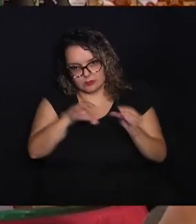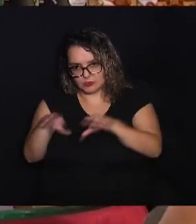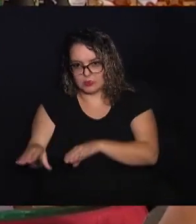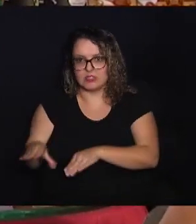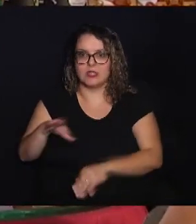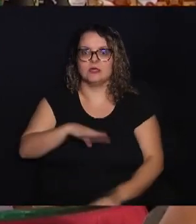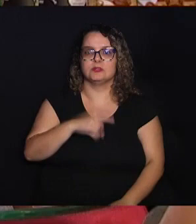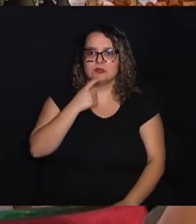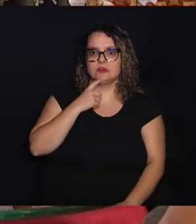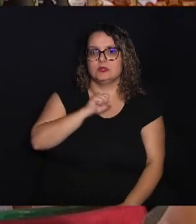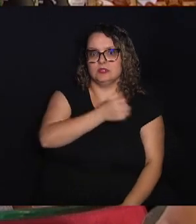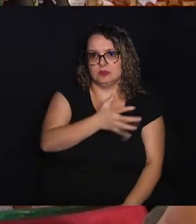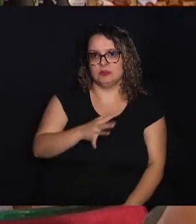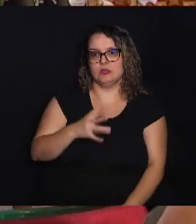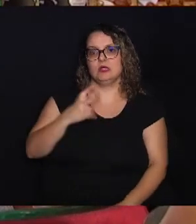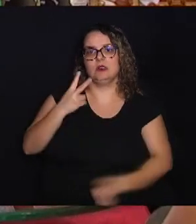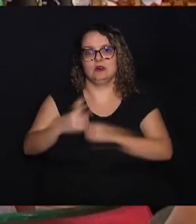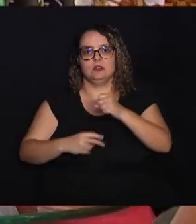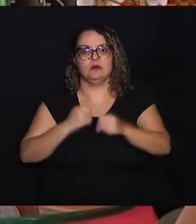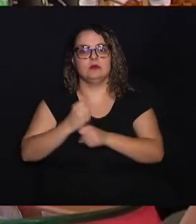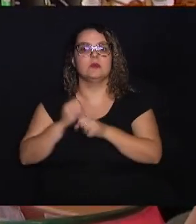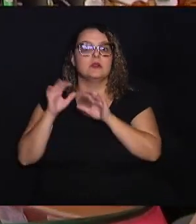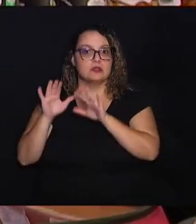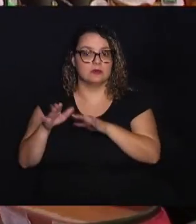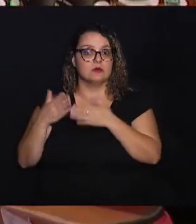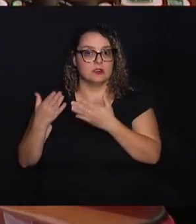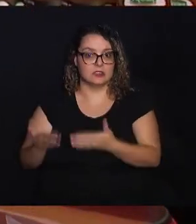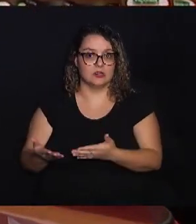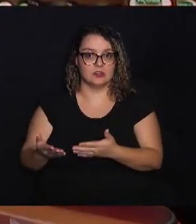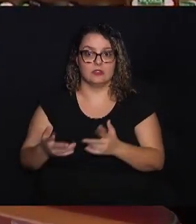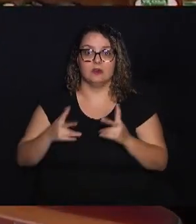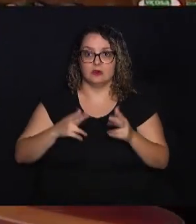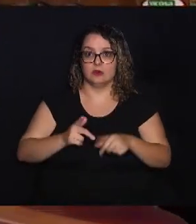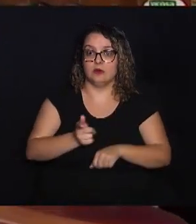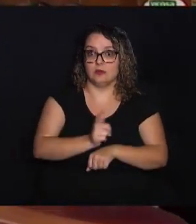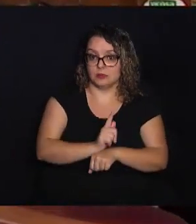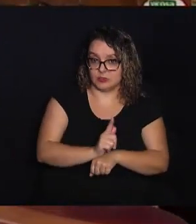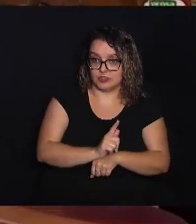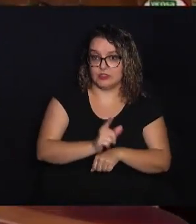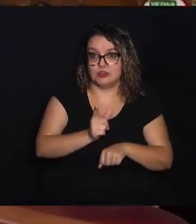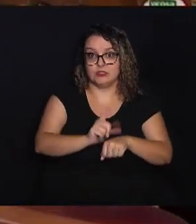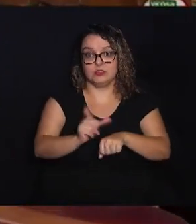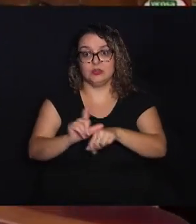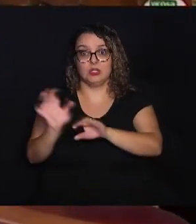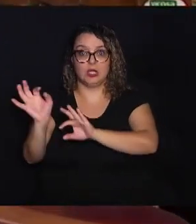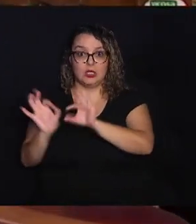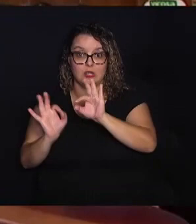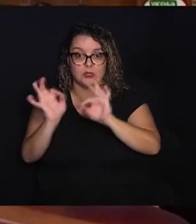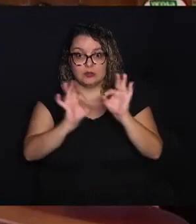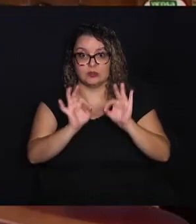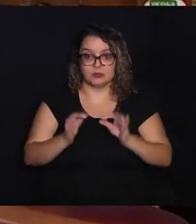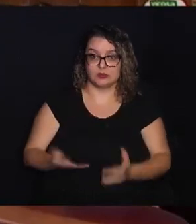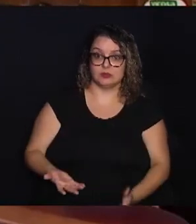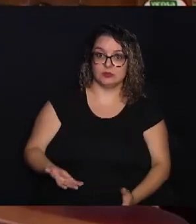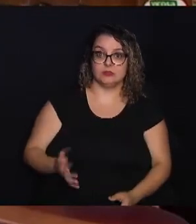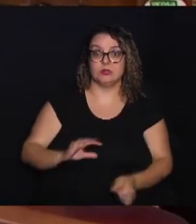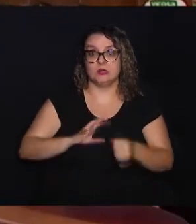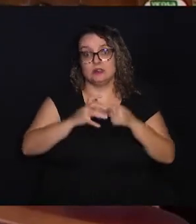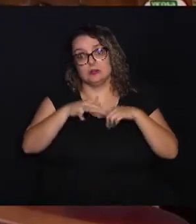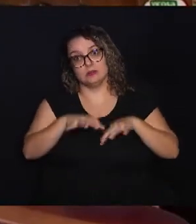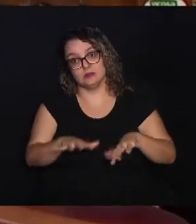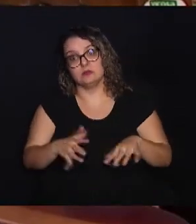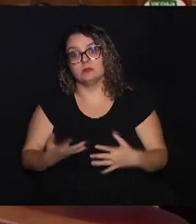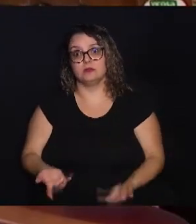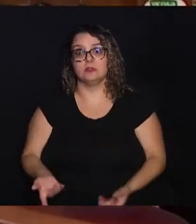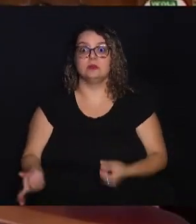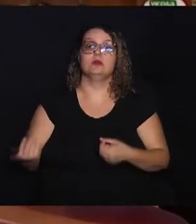Santos. Fiquei lá por 2 anos como gerente de uma loja de decoração e com a pandemia eu